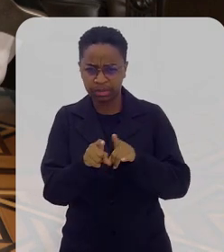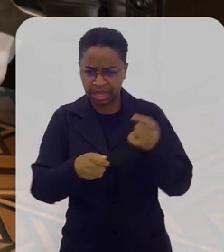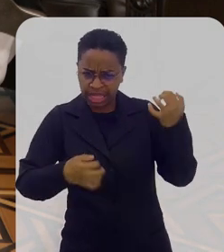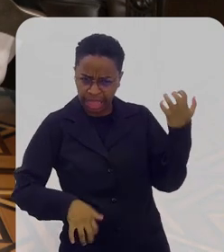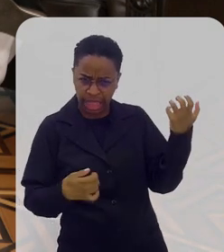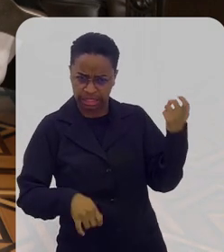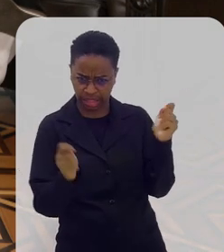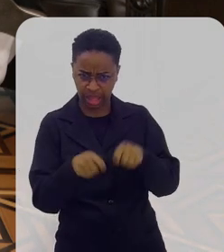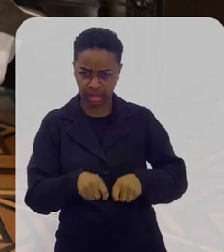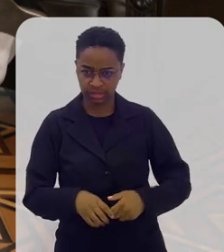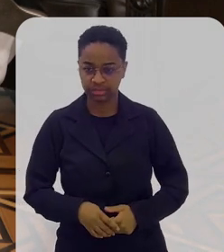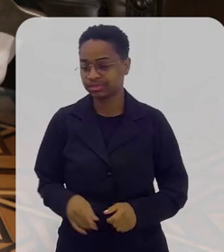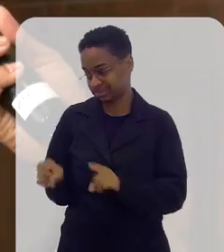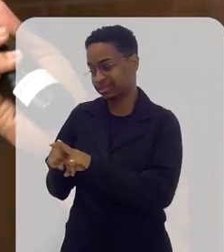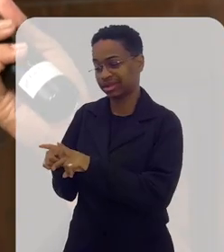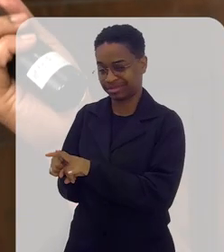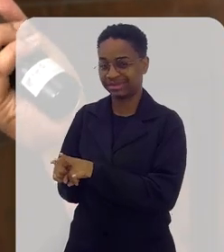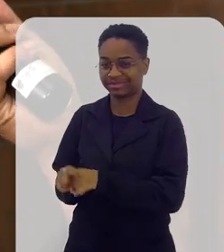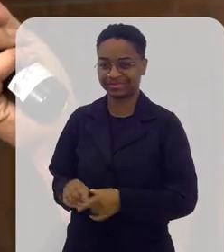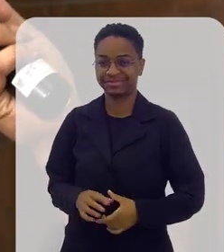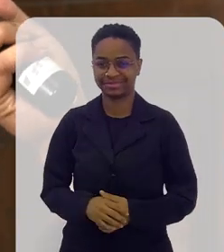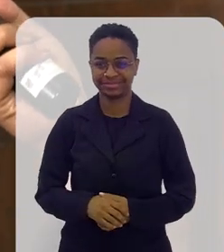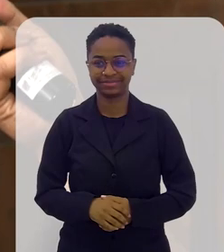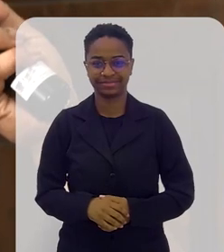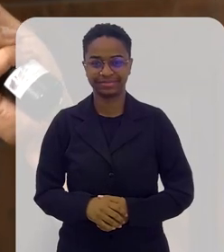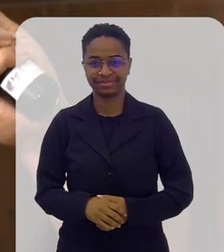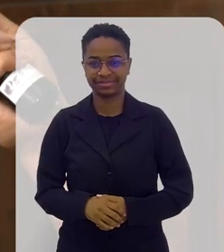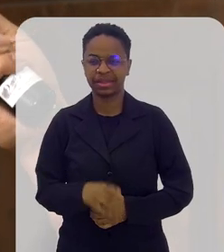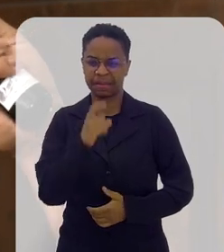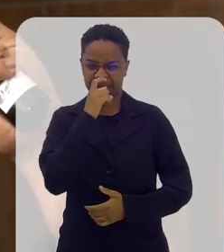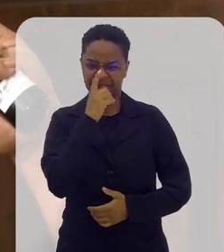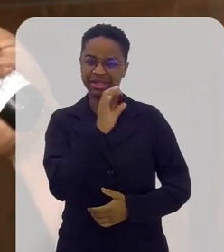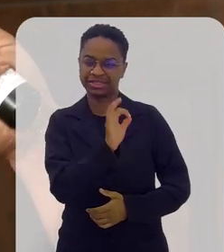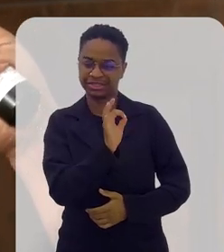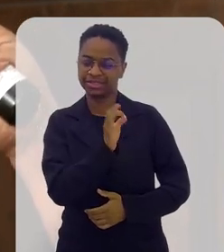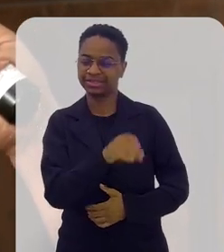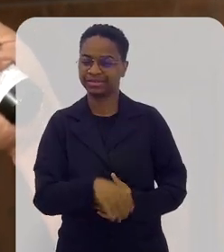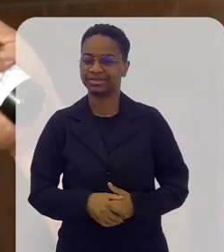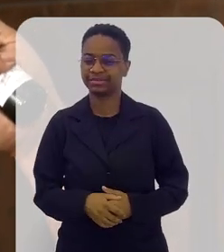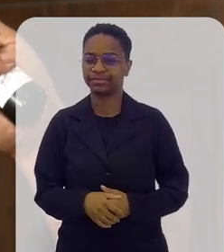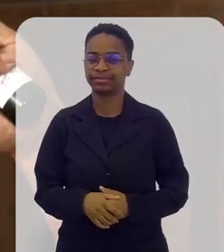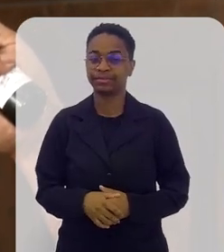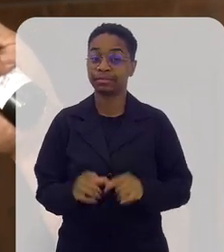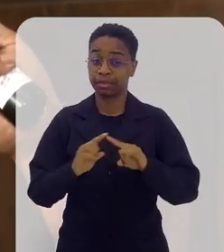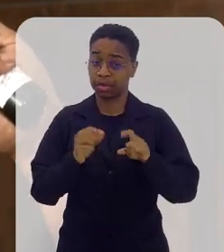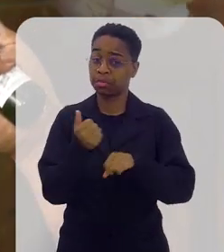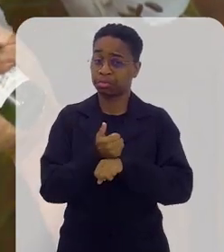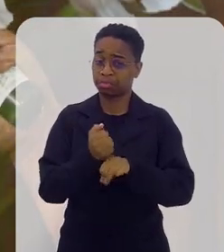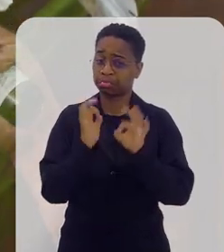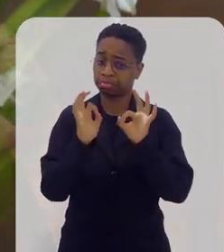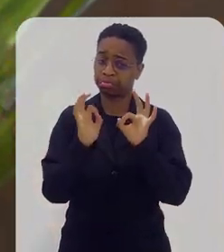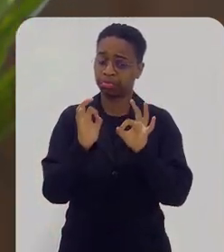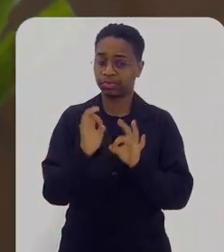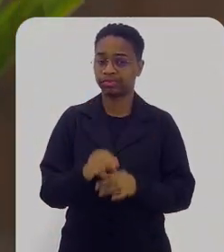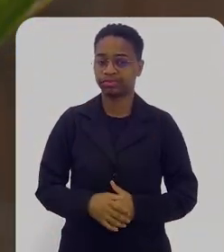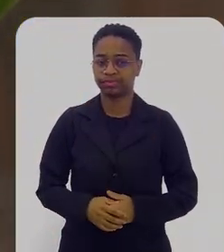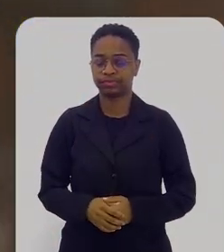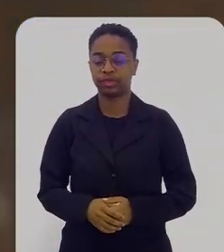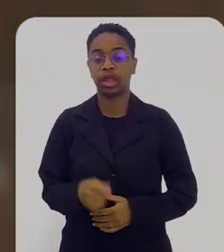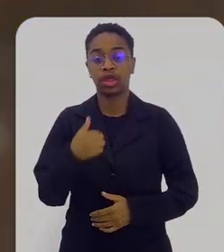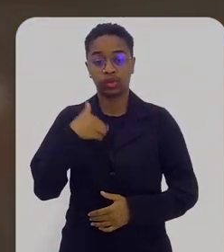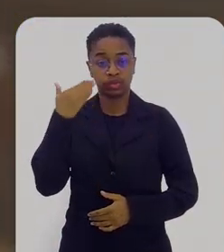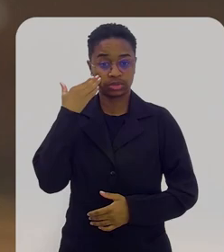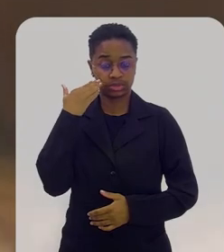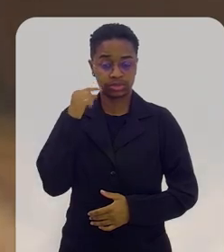também? Tu toca, é. Você é metida, né, Joana? Mas boa profissional, sucesso total. Eu sei que o